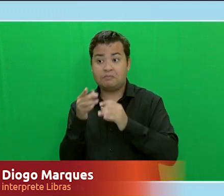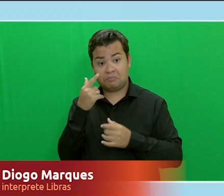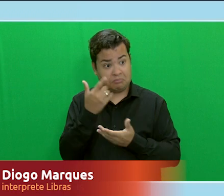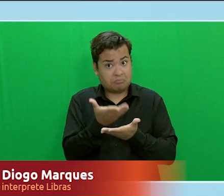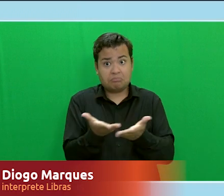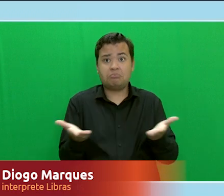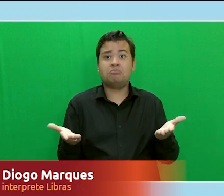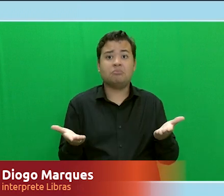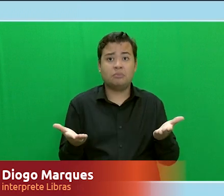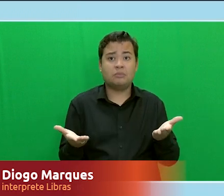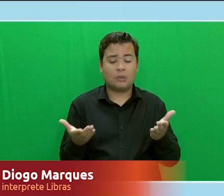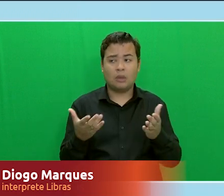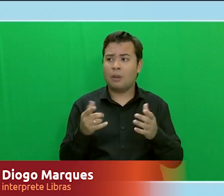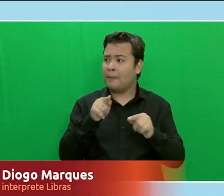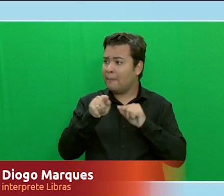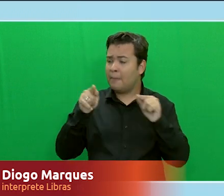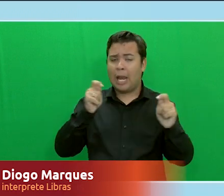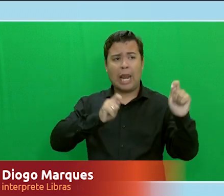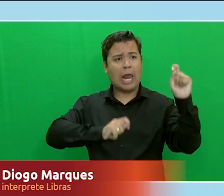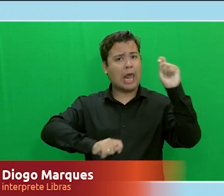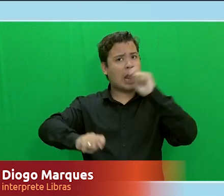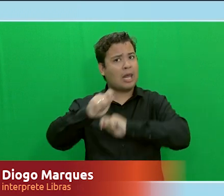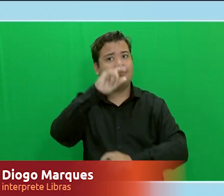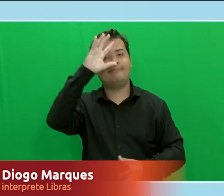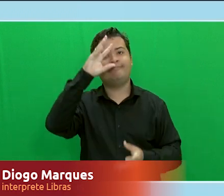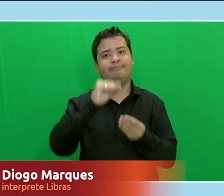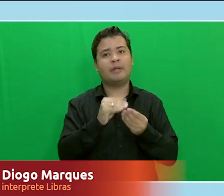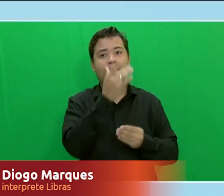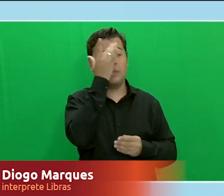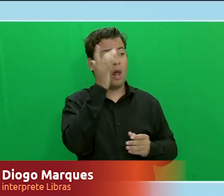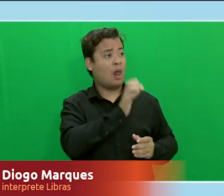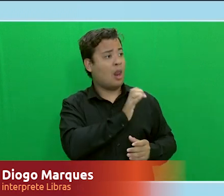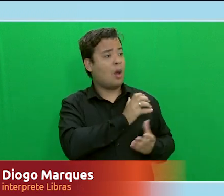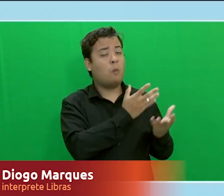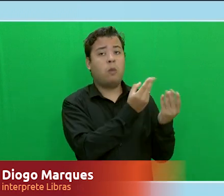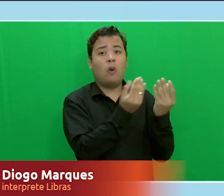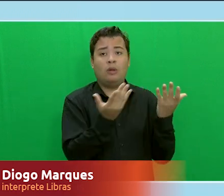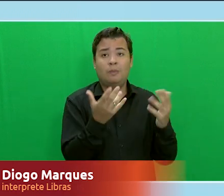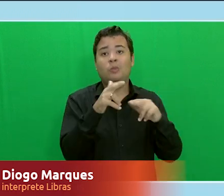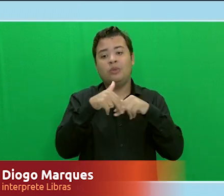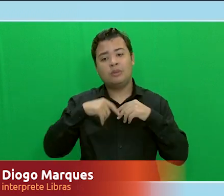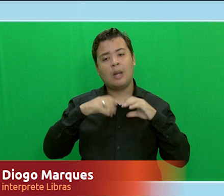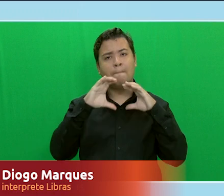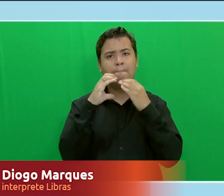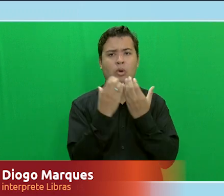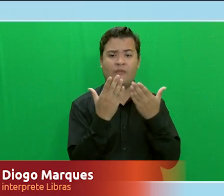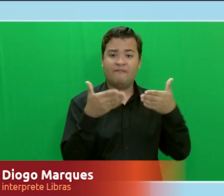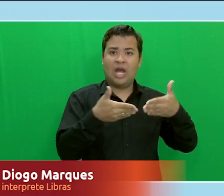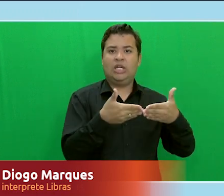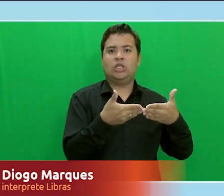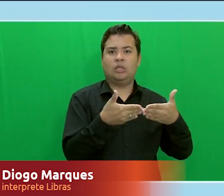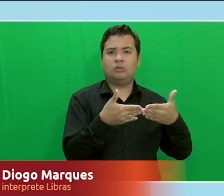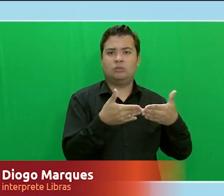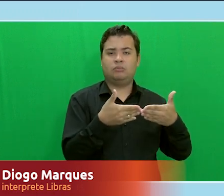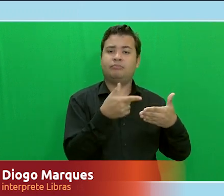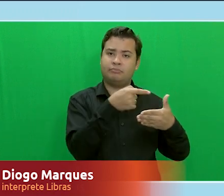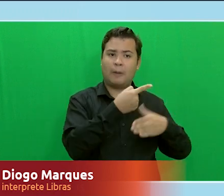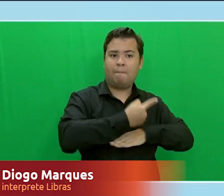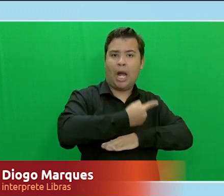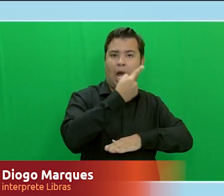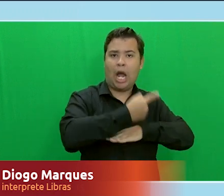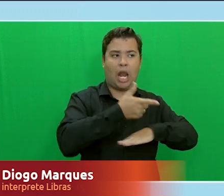tenha muito rico. Aí a gente entende a quantidade dos condomínios fechados e